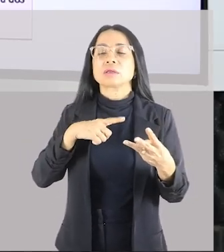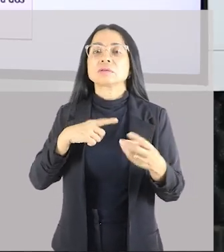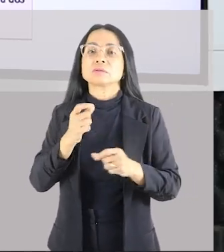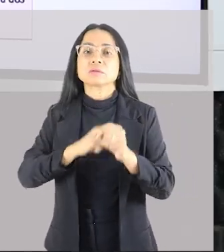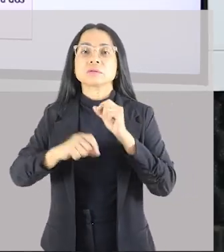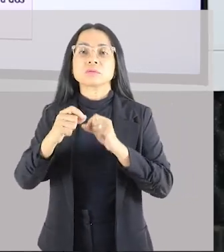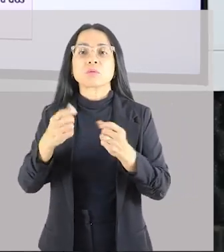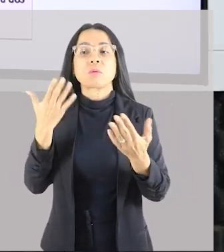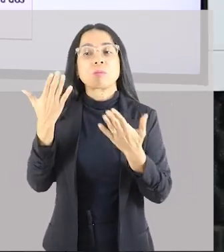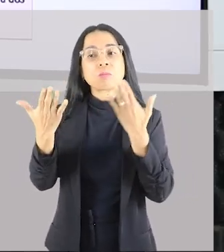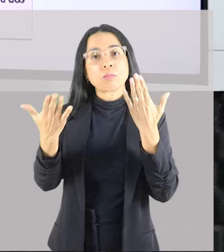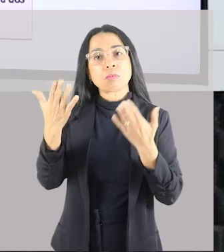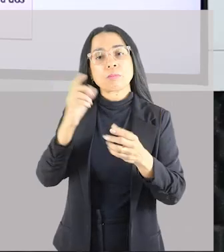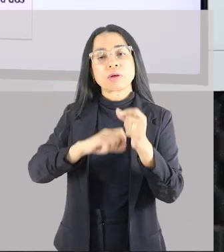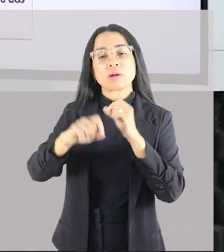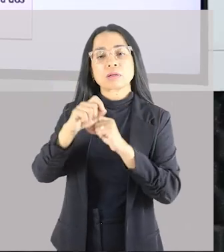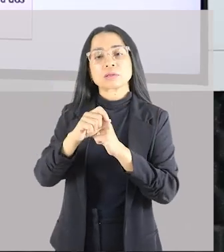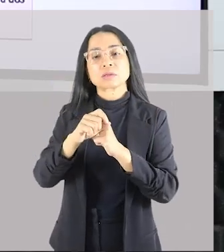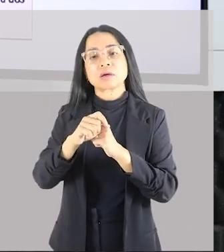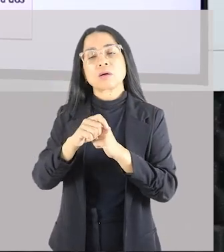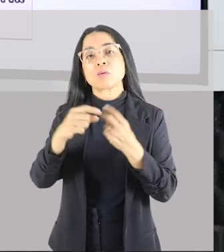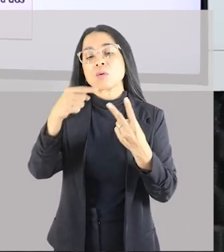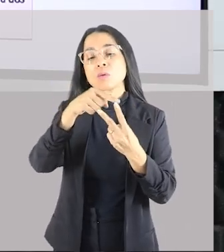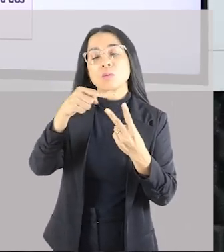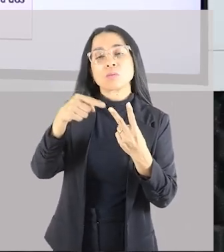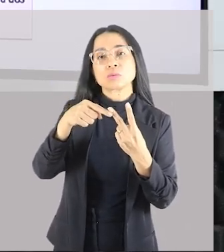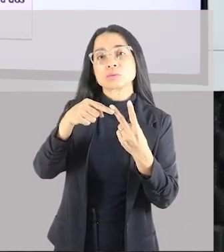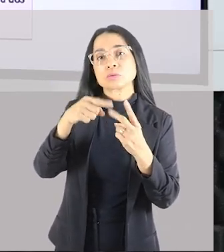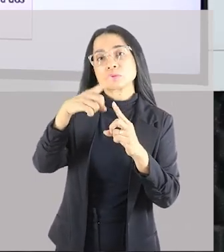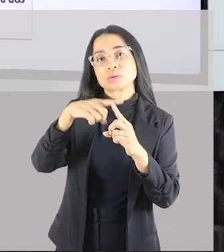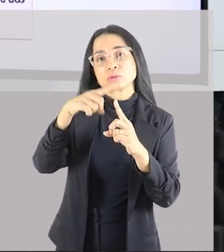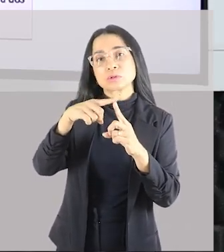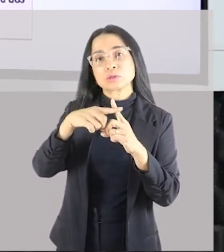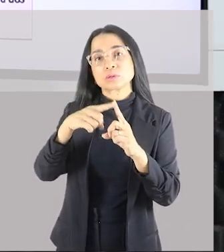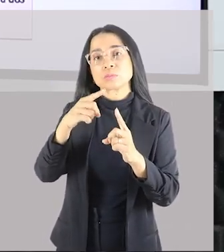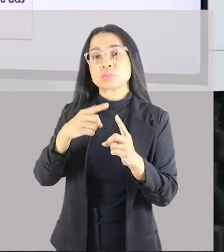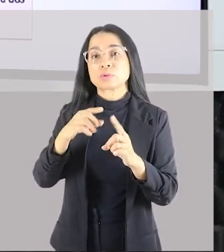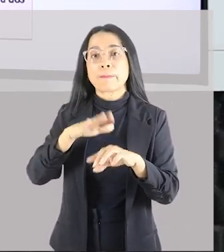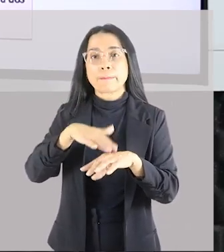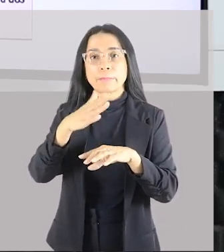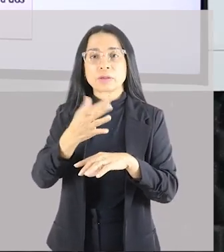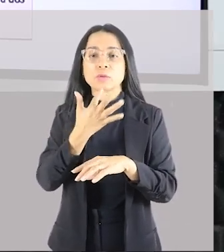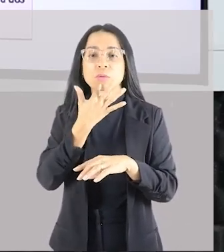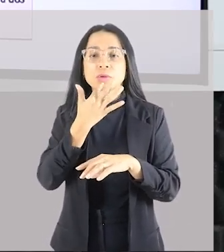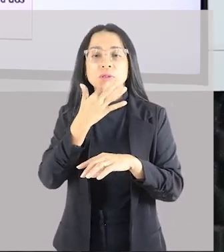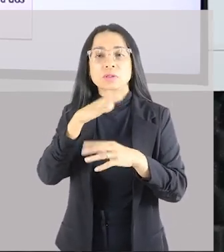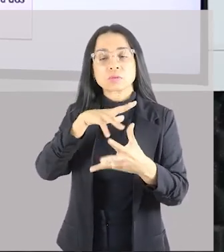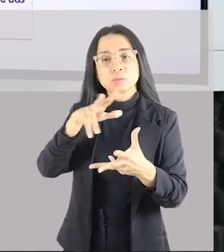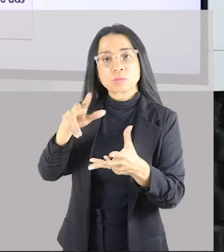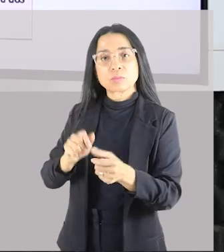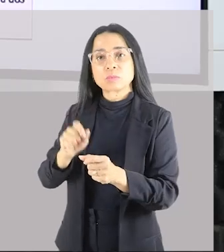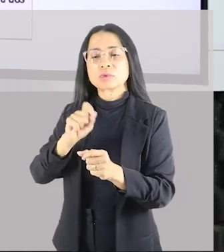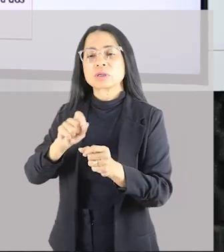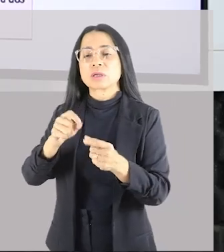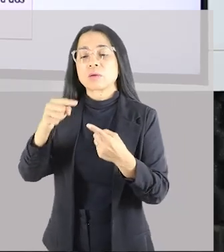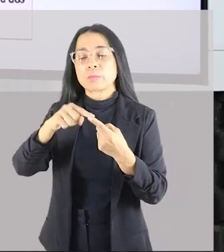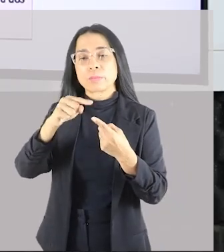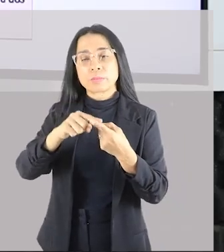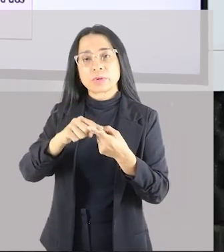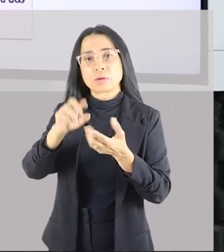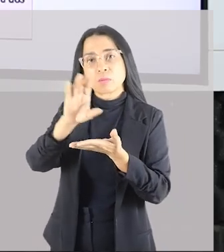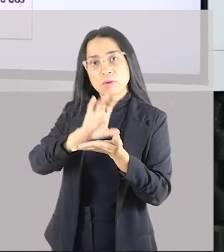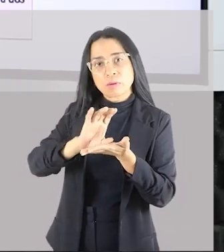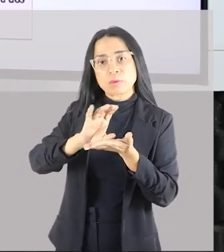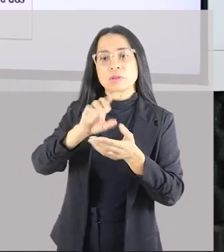modelos econômicos mais conhecidos do mundo, que é o capitalismo e o socialismo, que, embora o seu